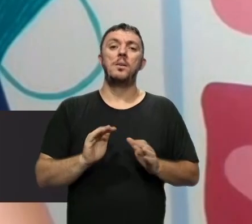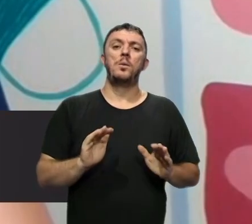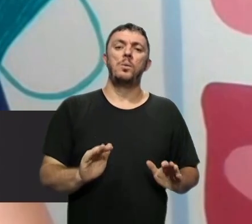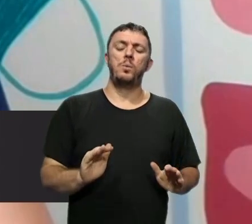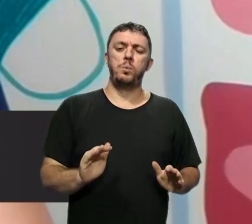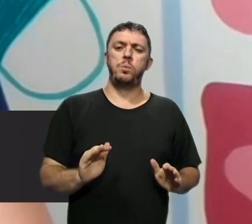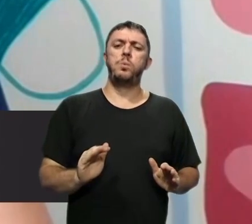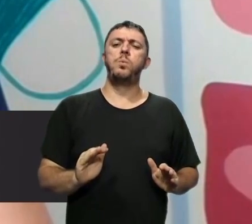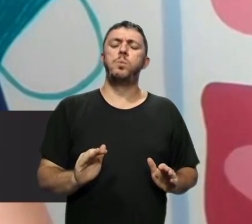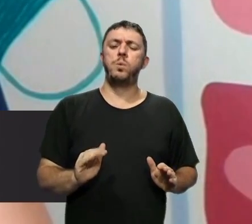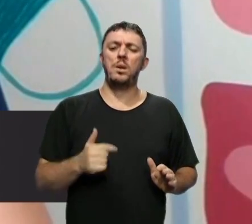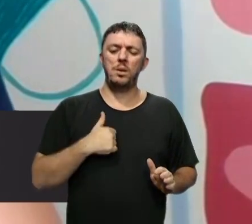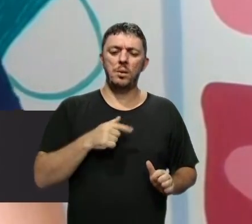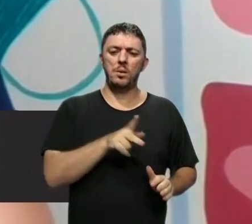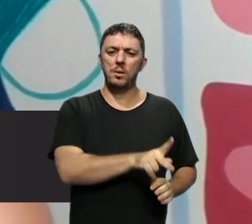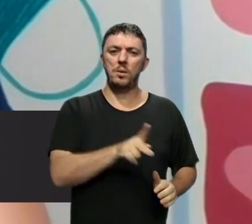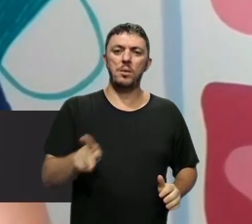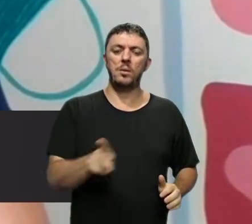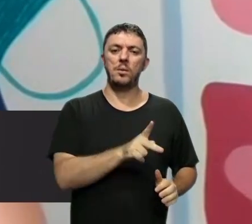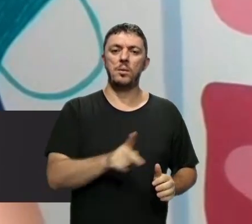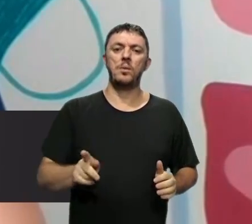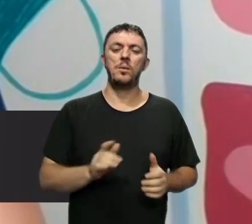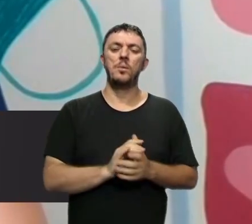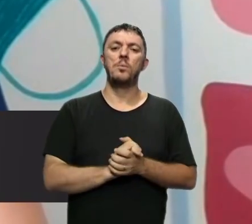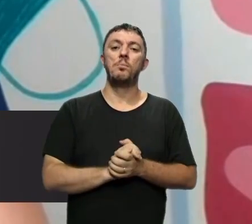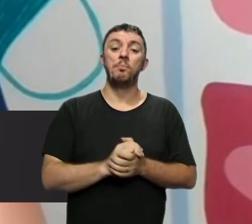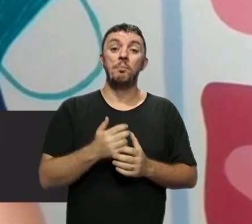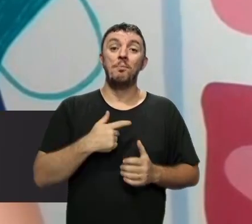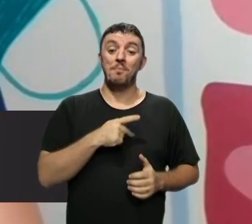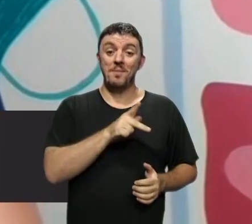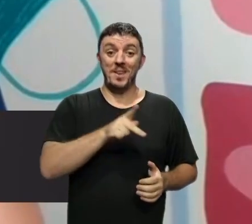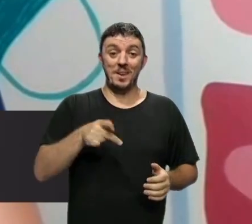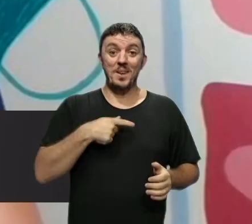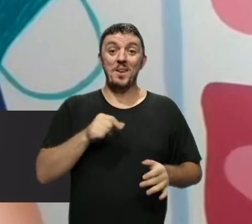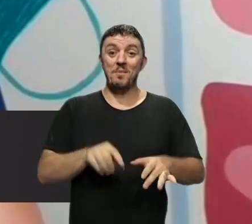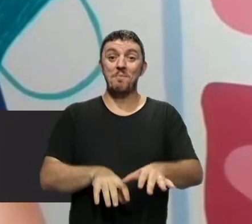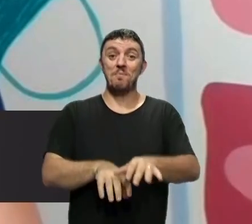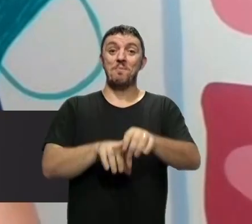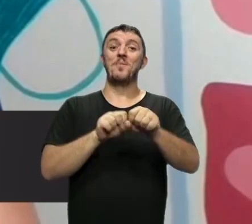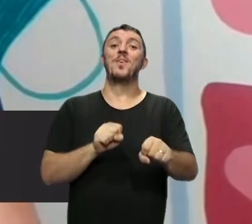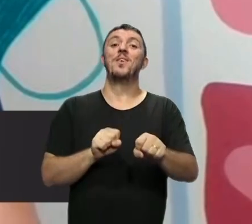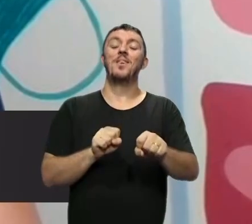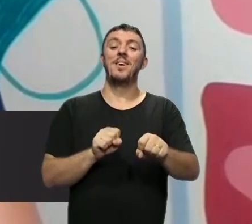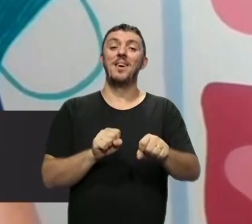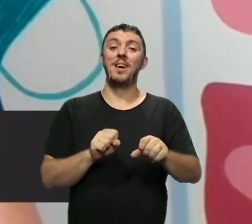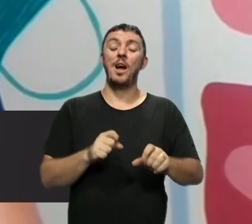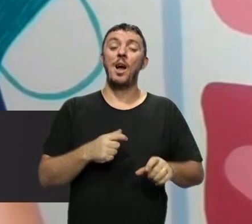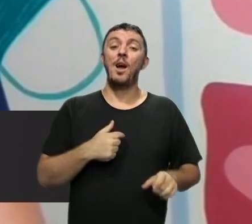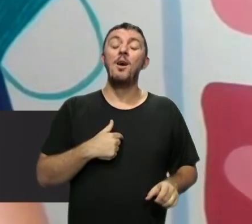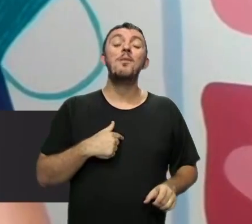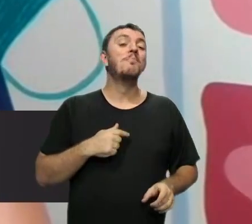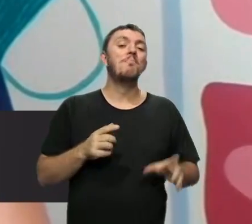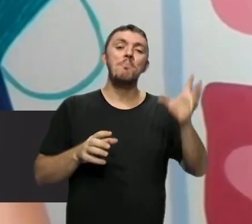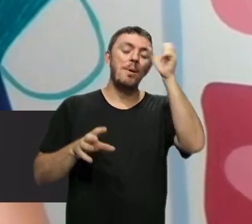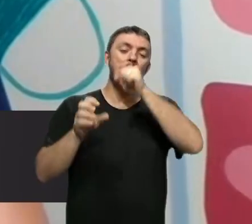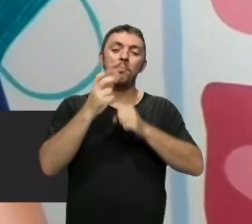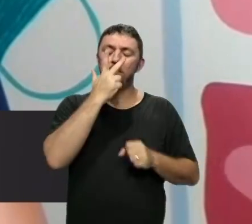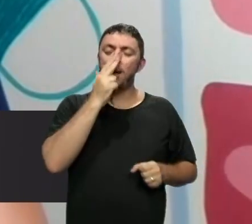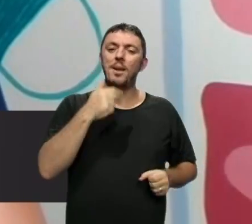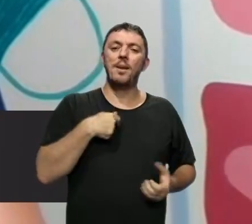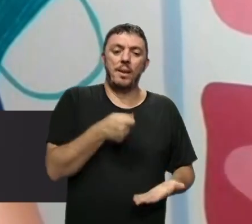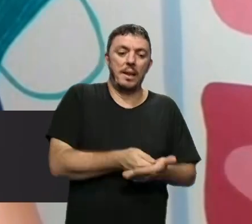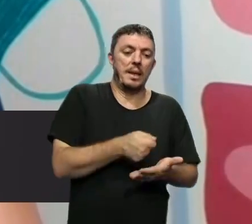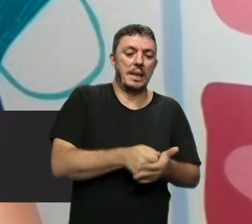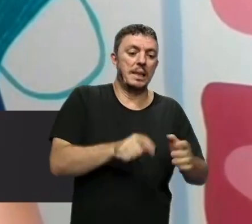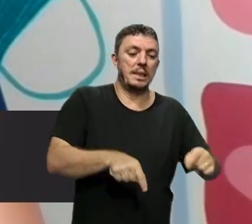educador, que foi formado, né? O nosso processo de formação nos ensina a estar do lado de dentro. Nosso